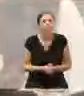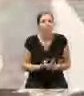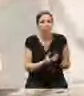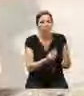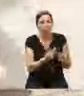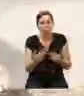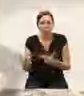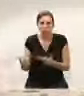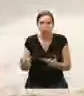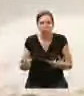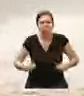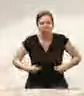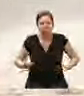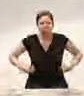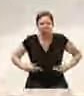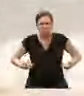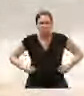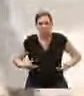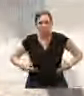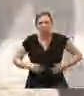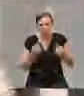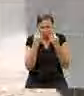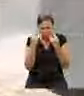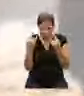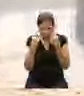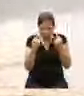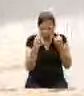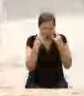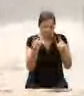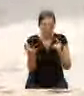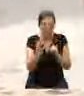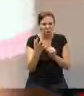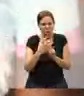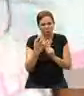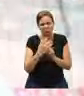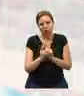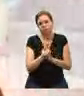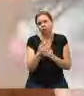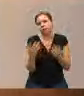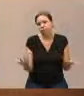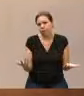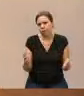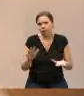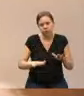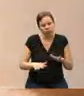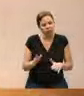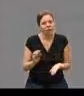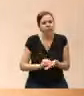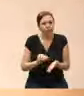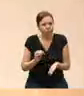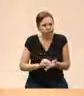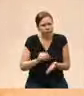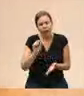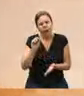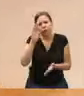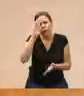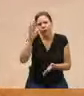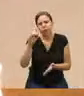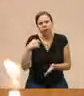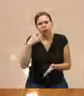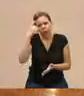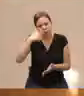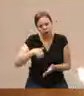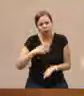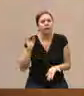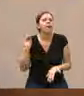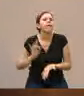coisas, consumismo, tanto esse consumismo que nós somos bombardeados diariamente, e muitas vezes nos falta a essência, né?